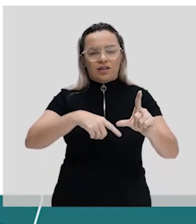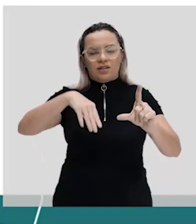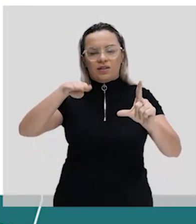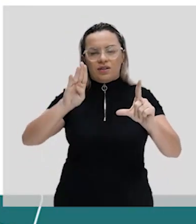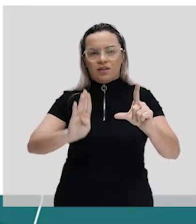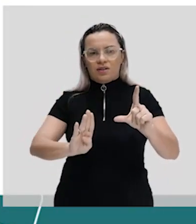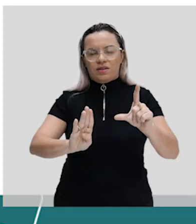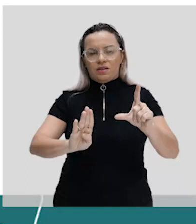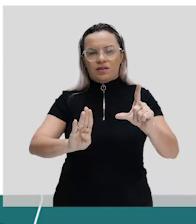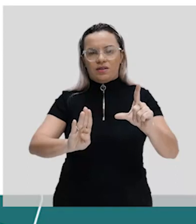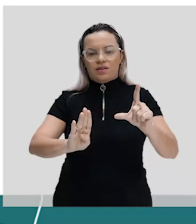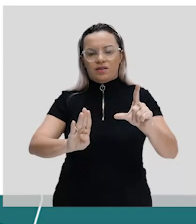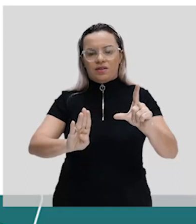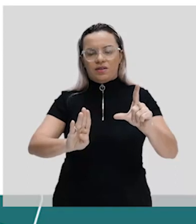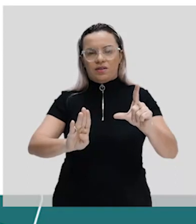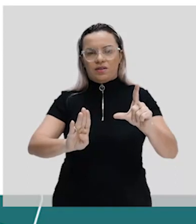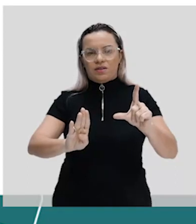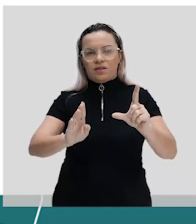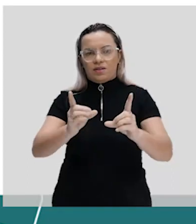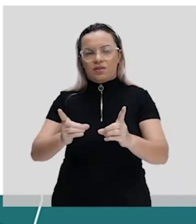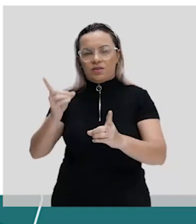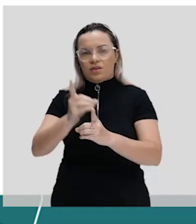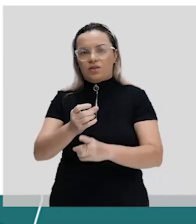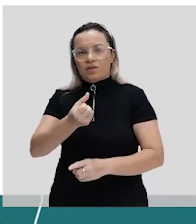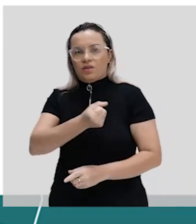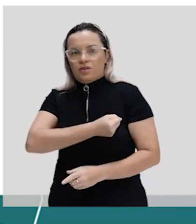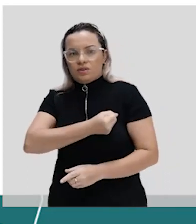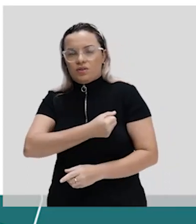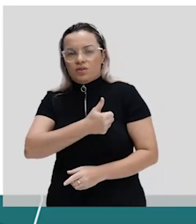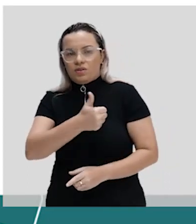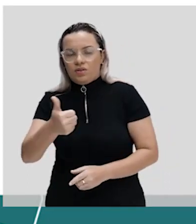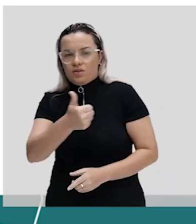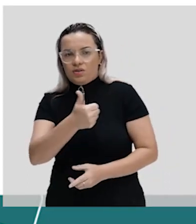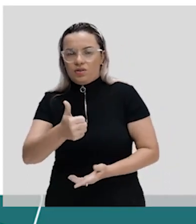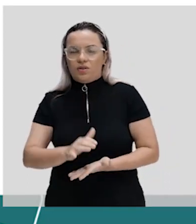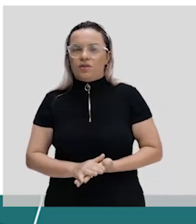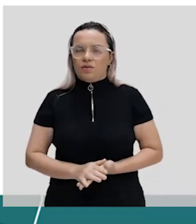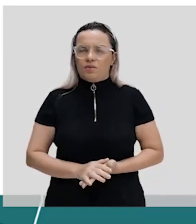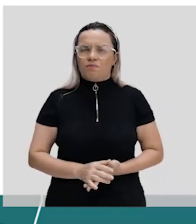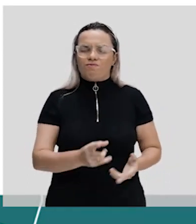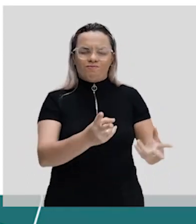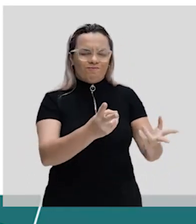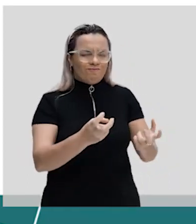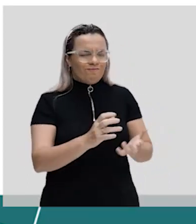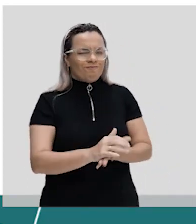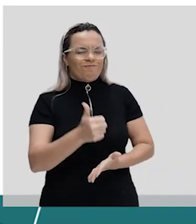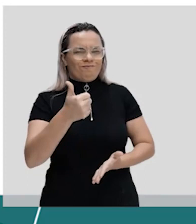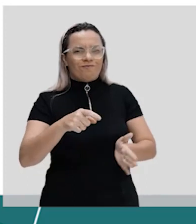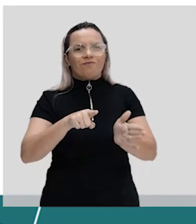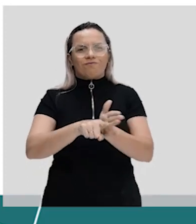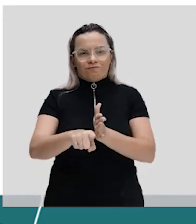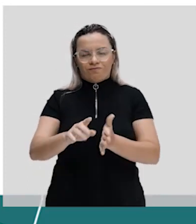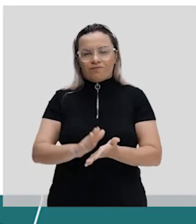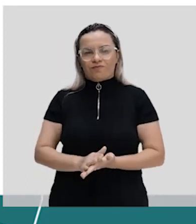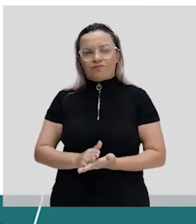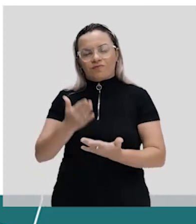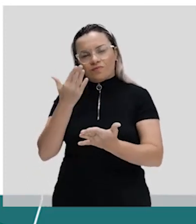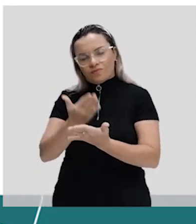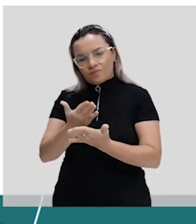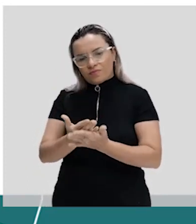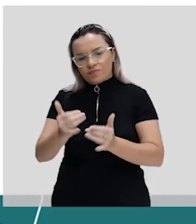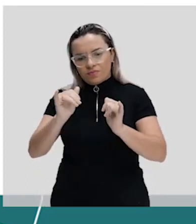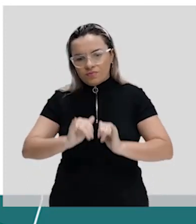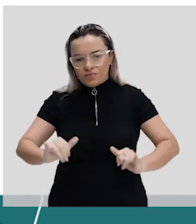Está na letra B, 11, tá bom? Então, veja, aqui nessa primeira questão, nós estamos trabalhando, né, com